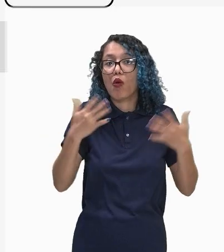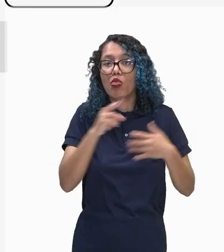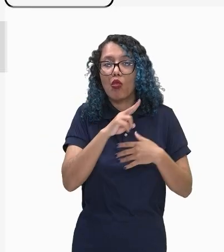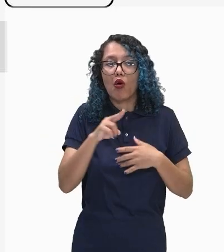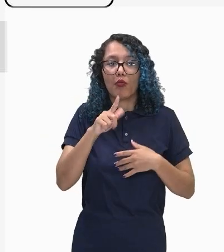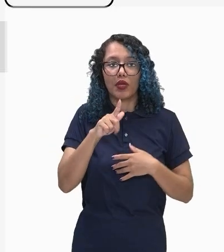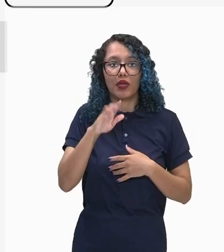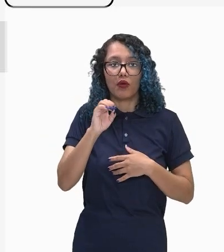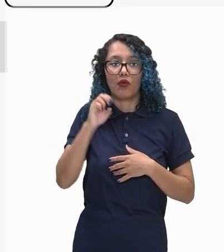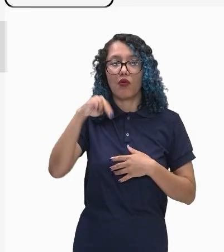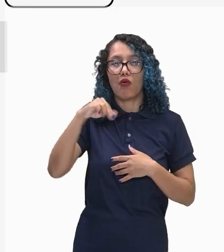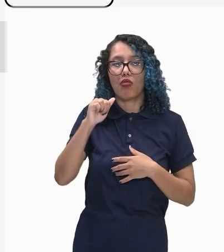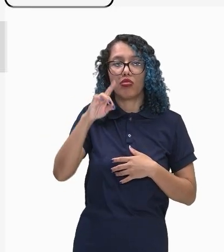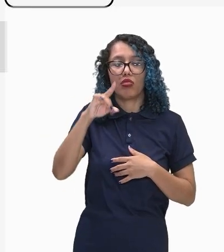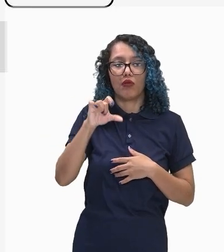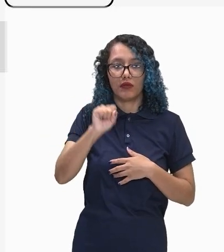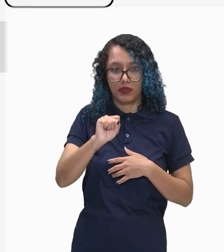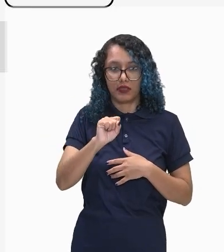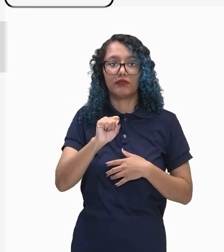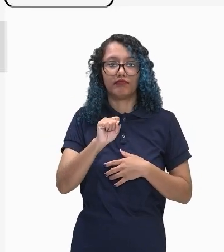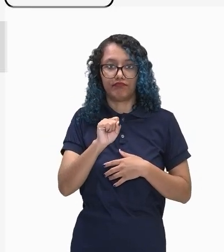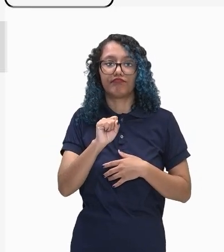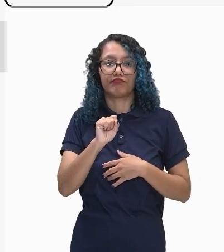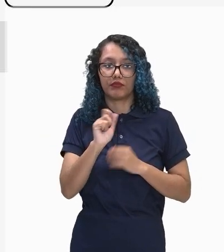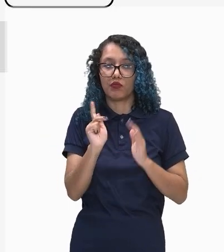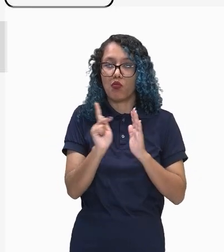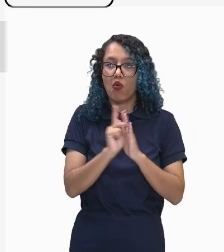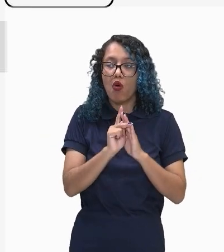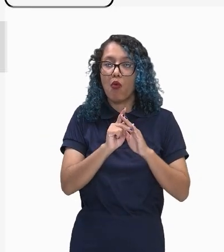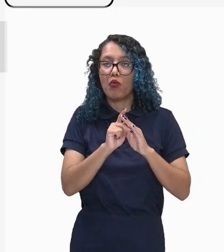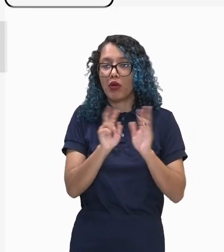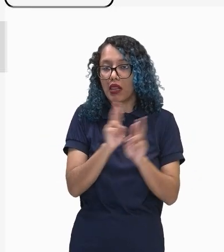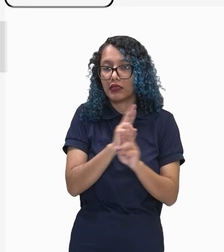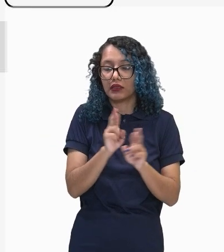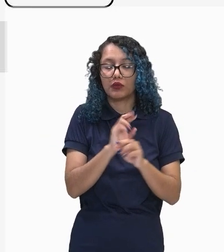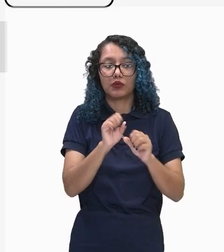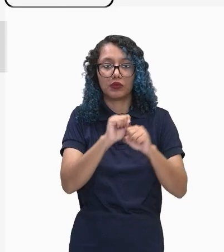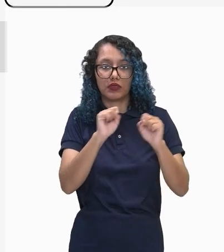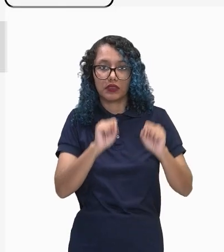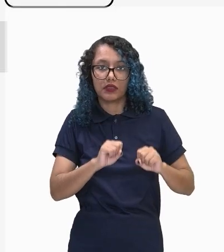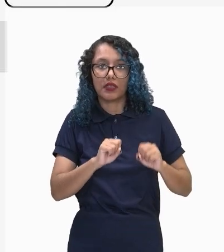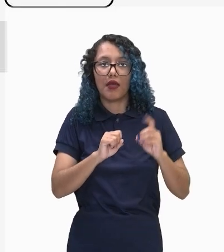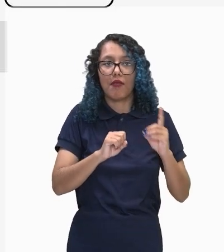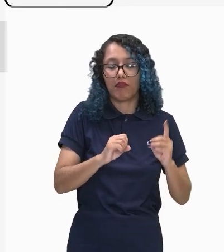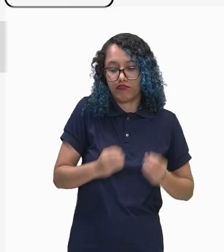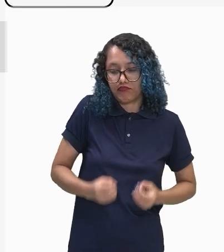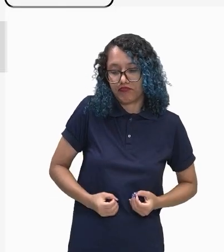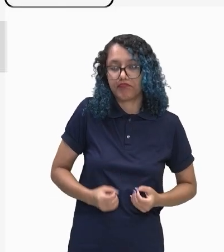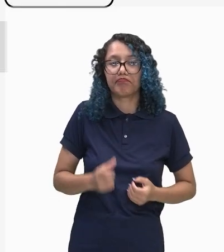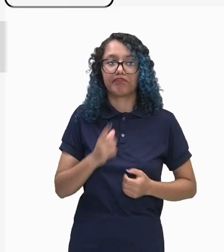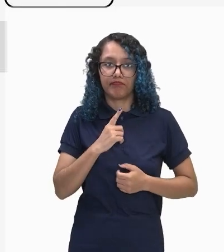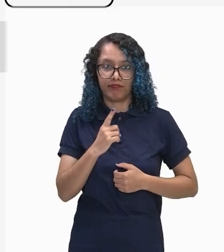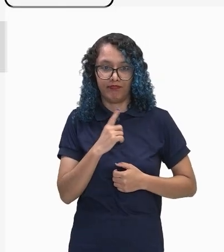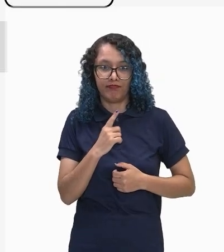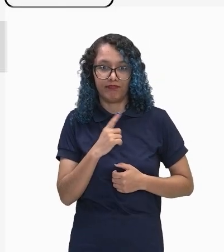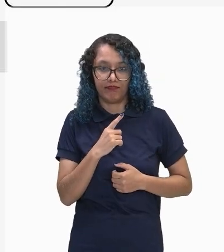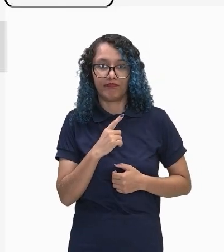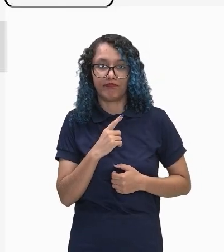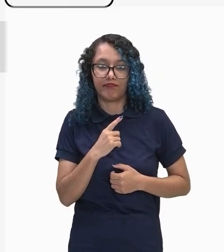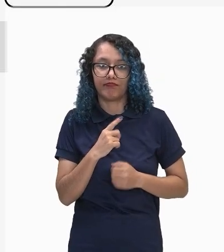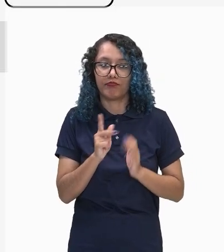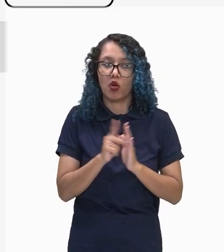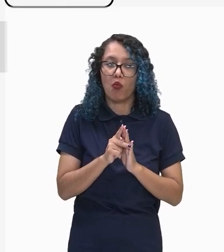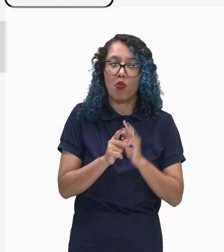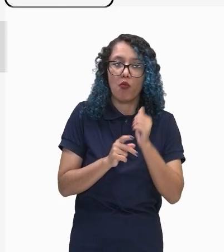elas estão relacionadas ali ao sistema reprodutivo, que no caso dos meninos é os testículos e no caso das meninas são